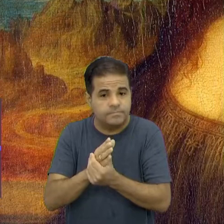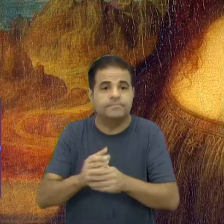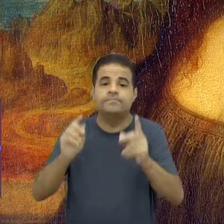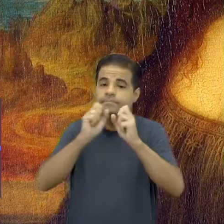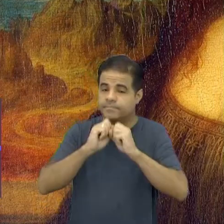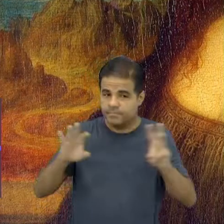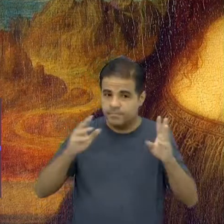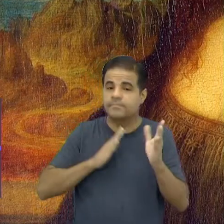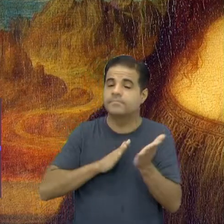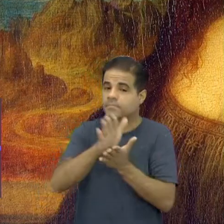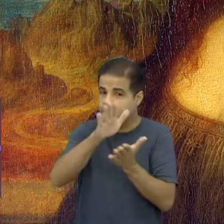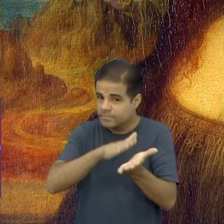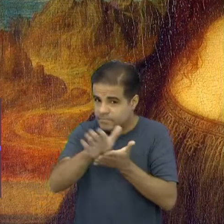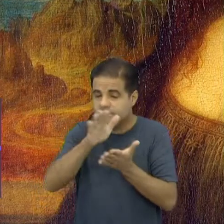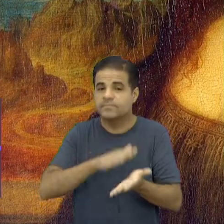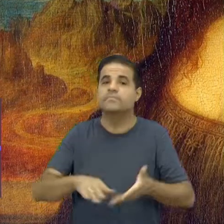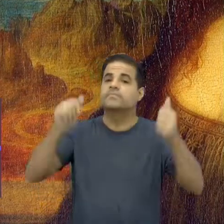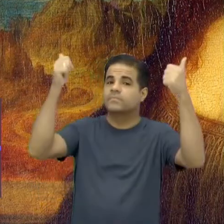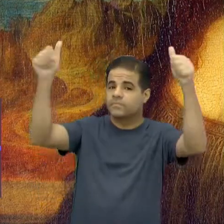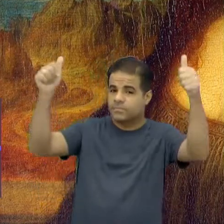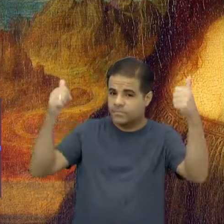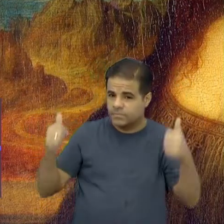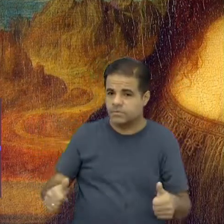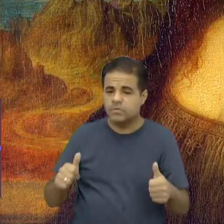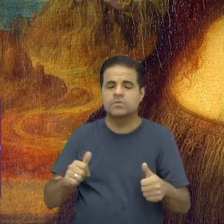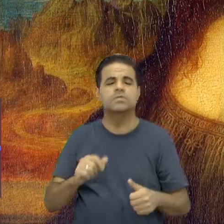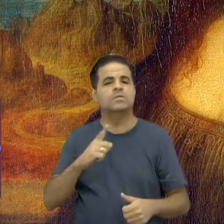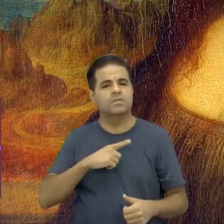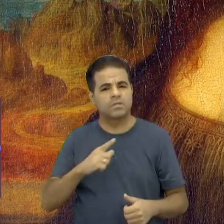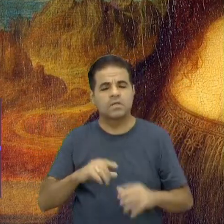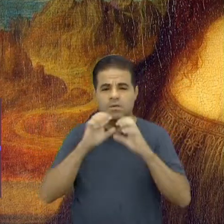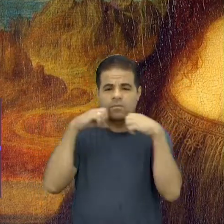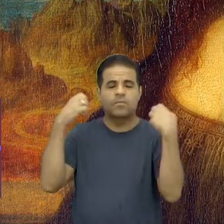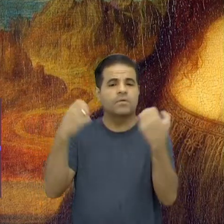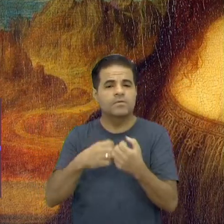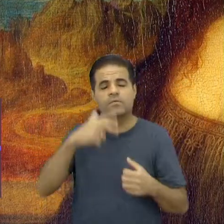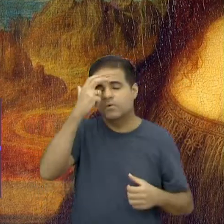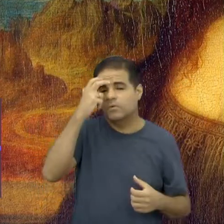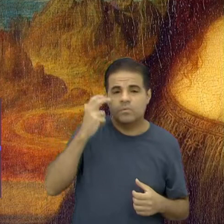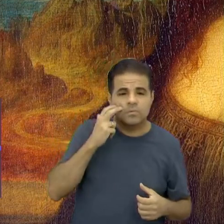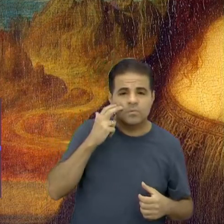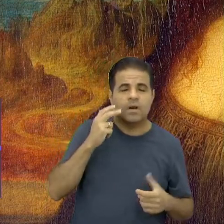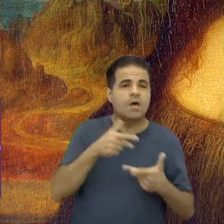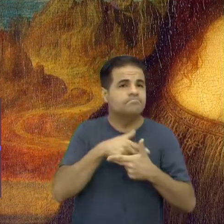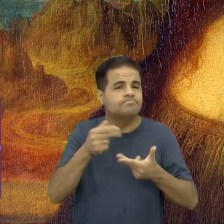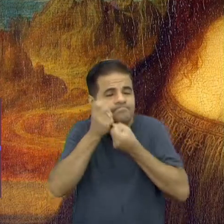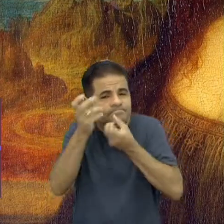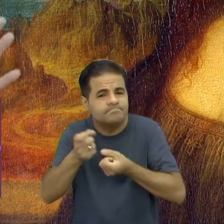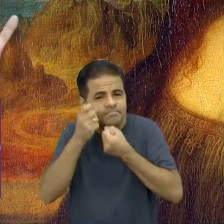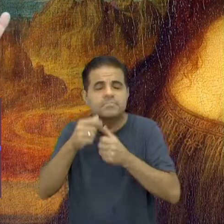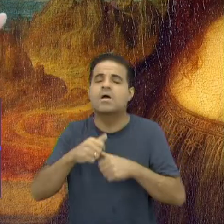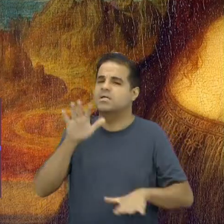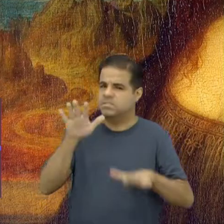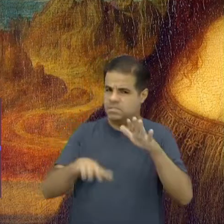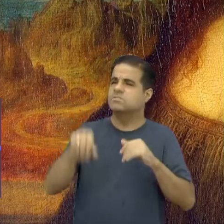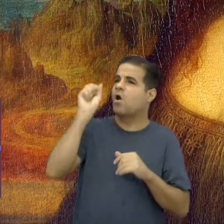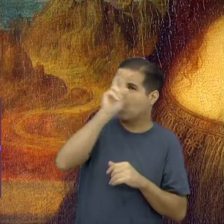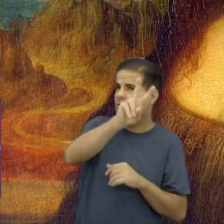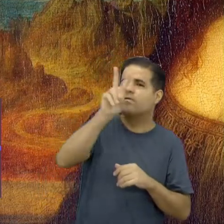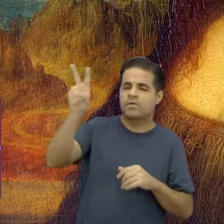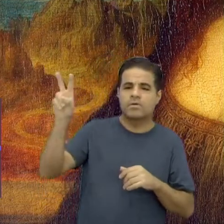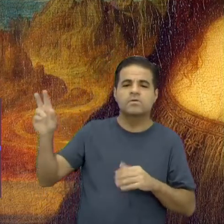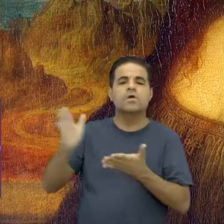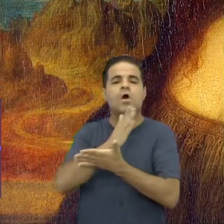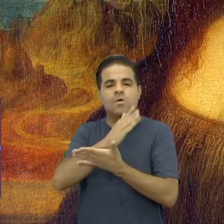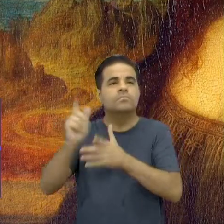também tem a impressão ali de um pôster, às vezes de um evento cultural, de algumas informações. Eu ainda vejo isso em